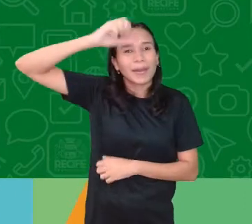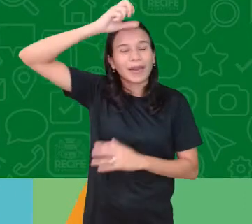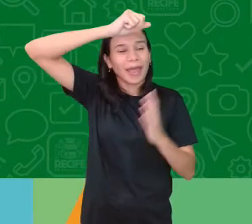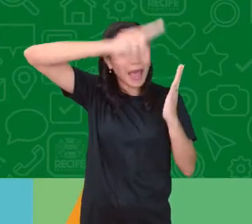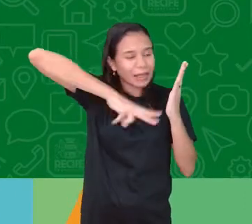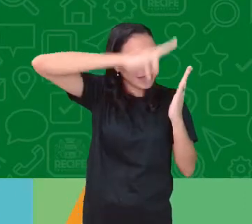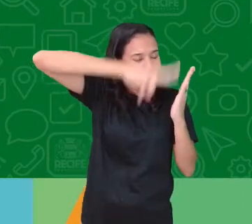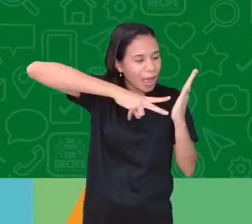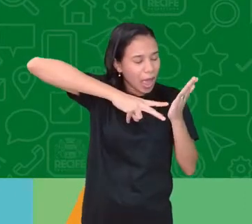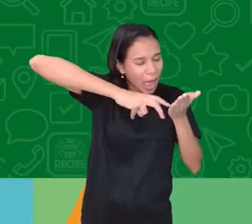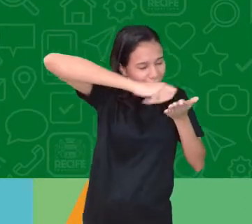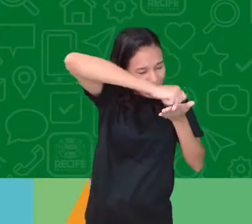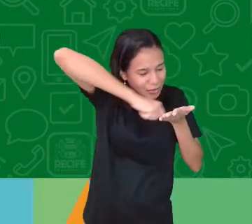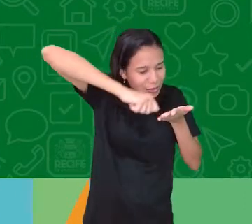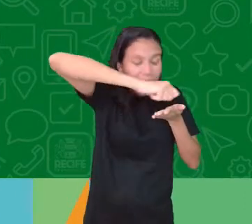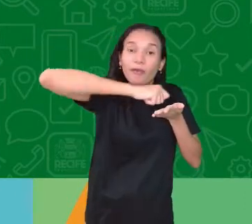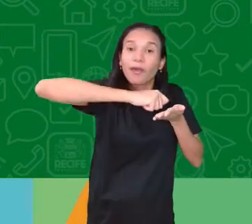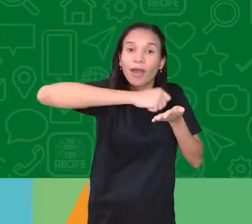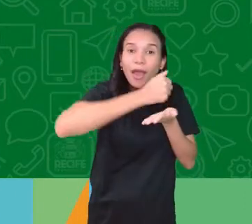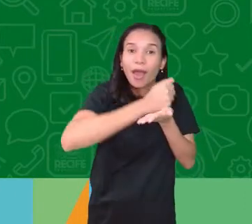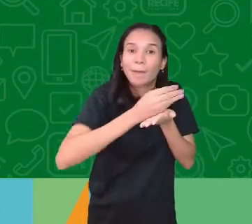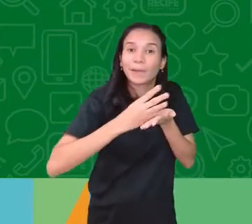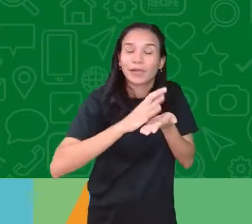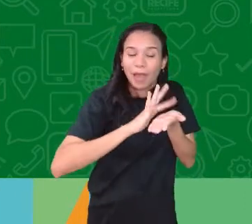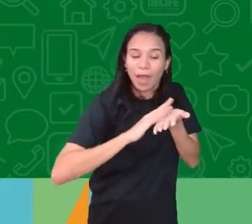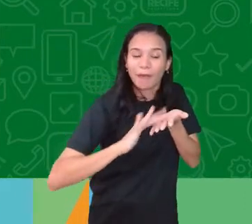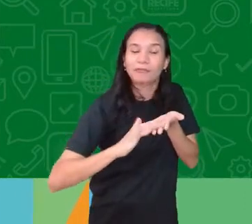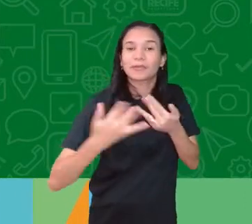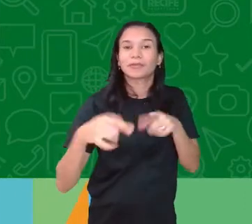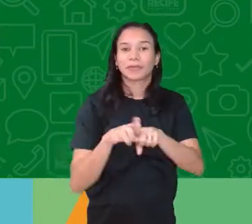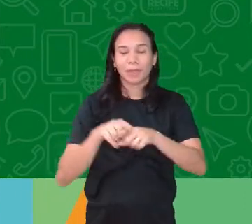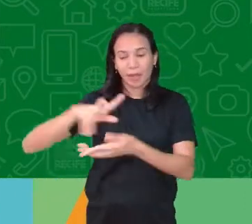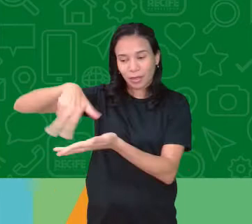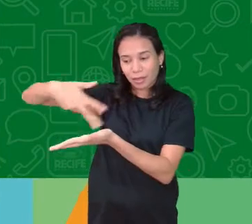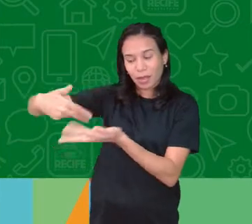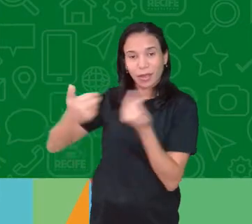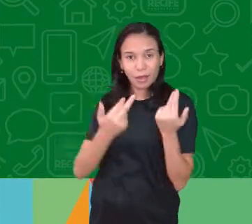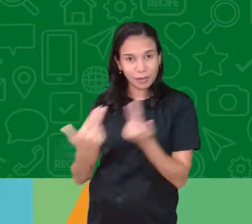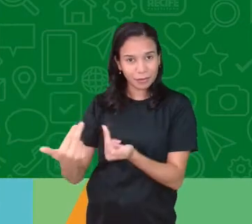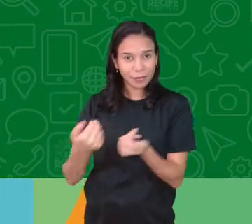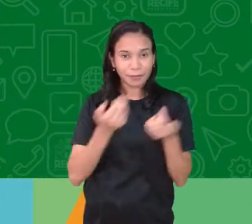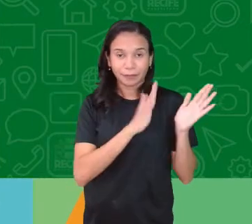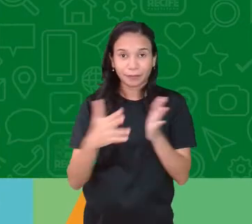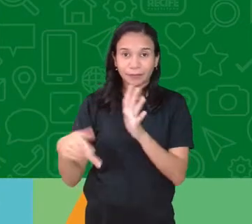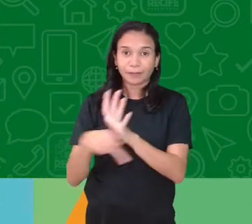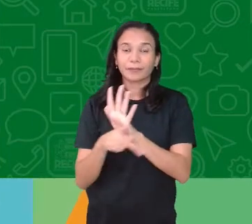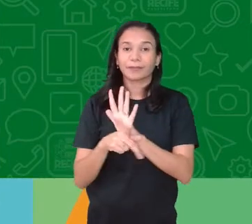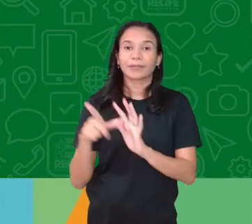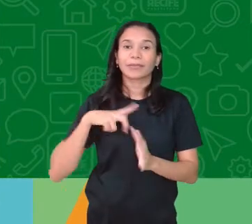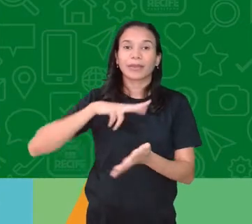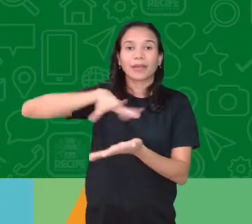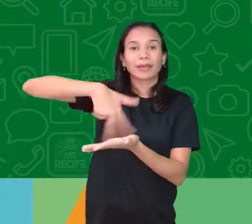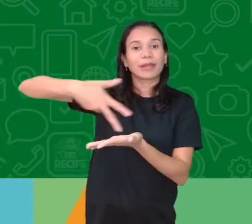aprender a escrever. Na dança é do mesmo jeito, tá bom? Então, em relação ao processo coreográfico, ele é